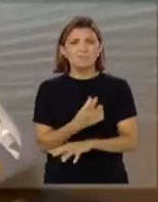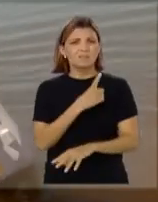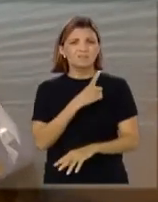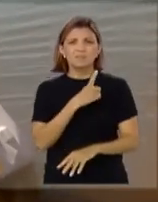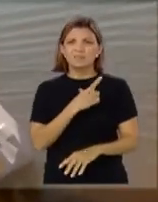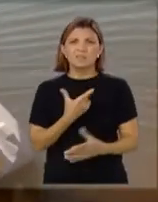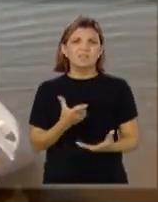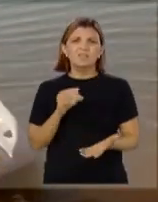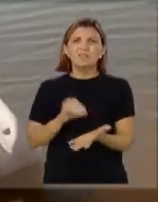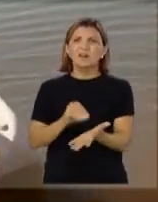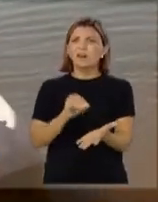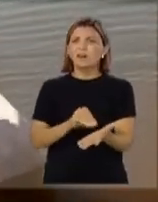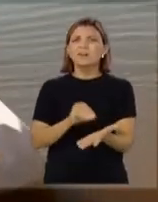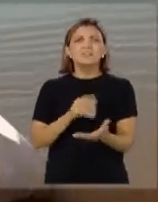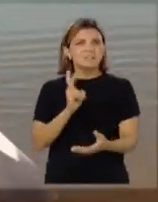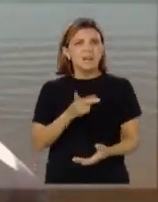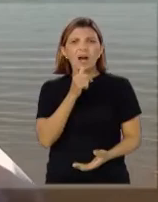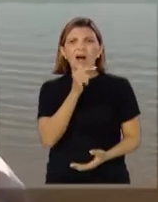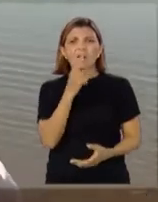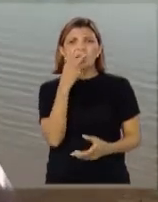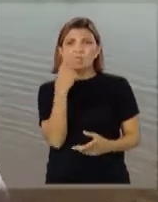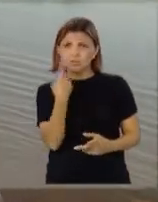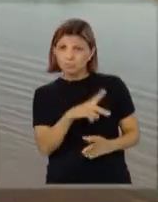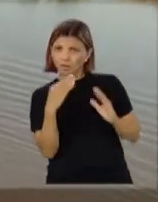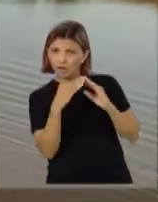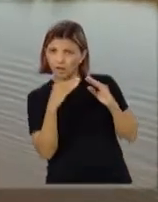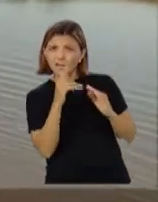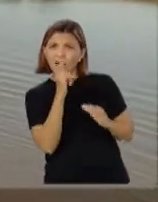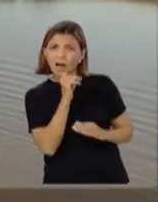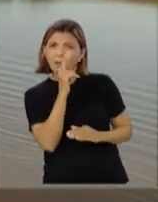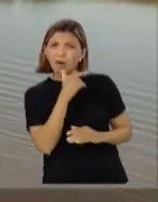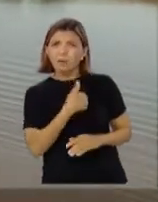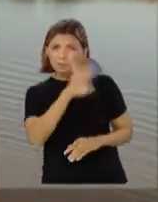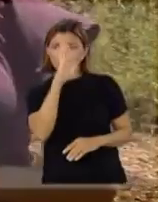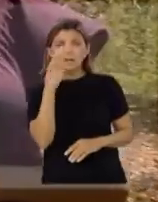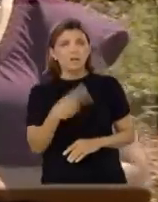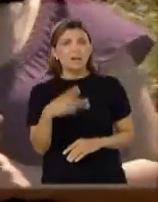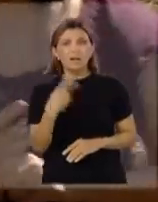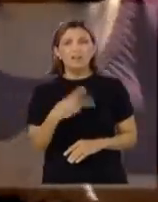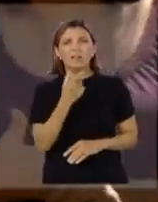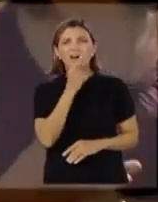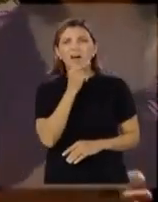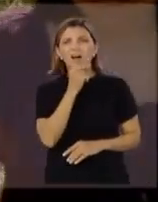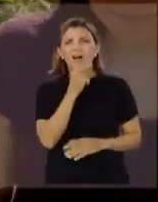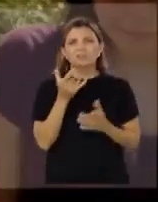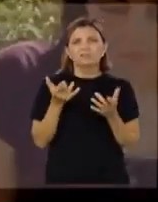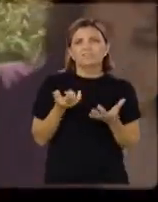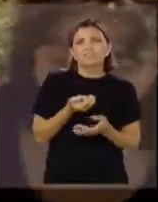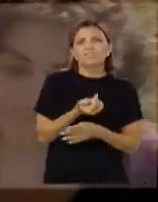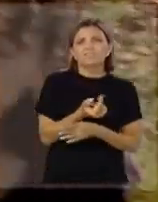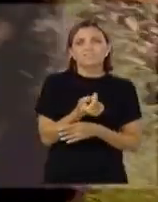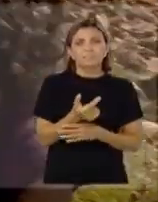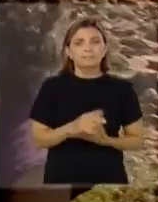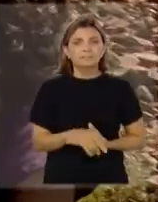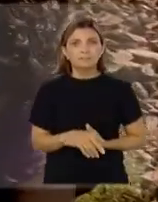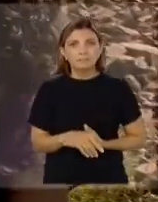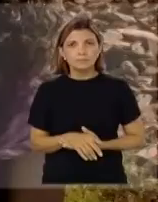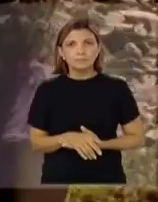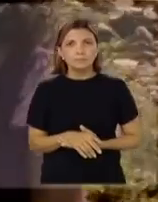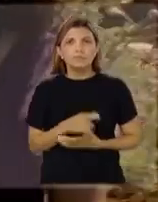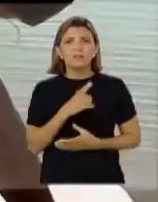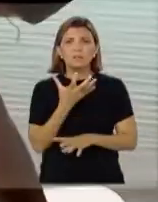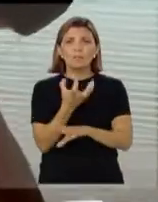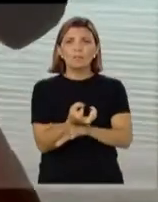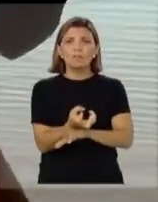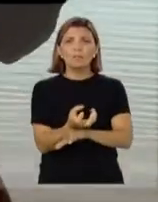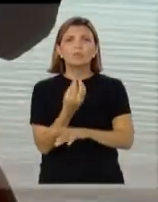esse aperrengue aqui é antigo. Aqui a gente não tem fartura de água como na casa de vocês. Nossa, que loucura, porque na Amazônia sobra rio e sobra água